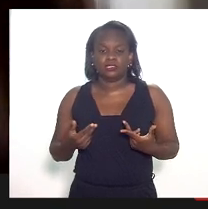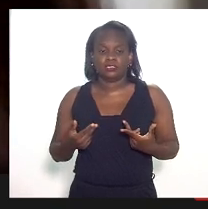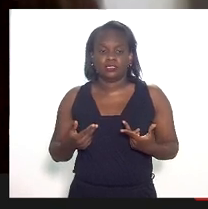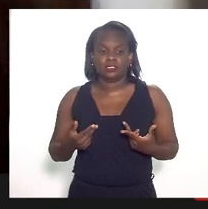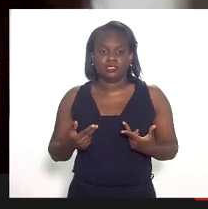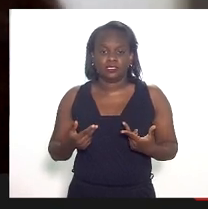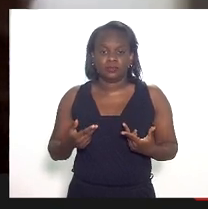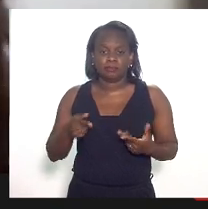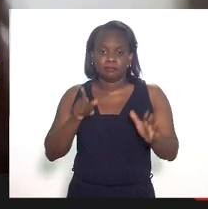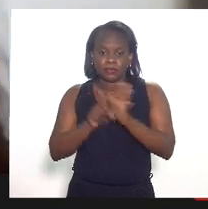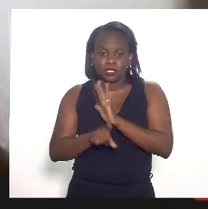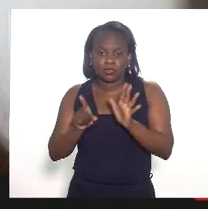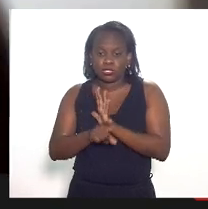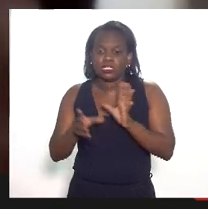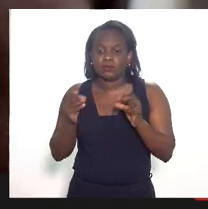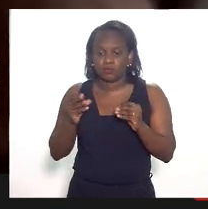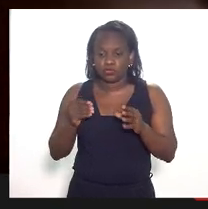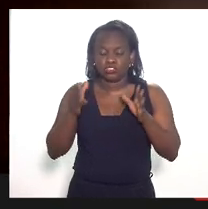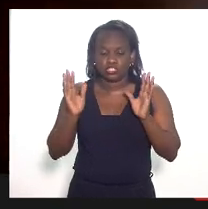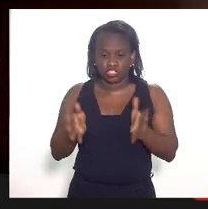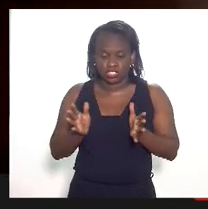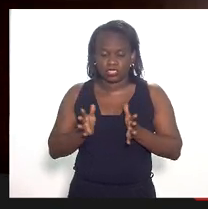muitas perguntas, eu já fui